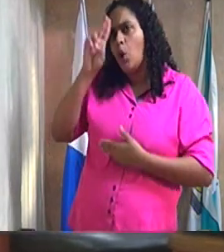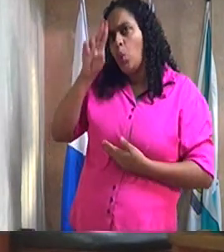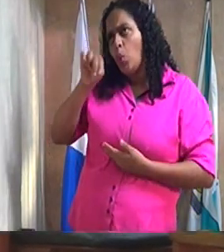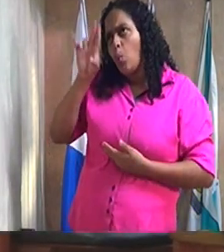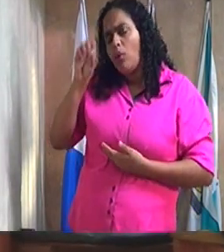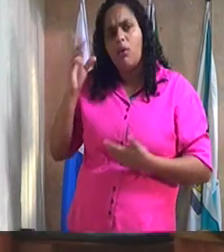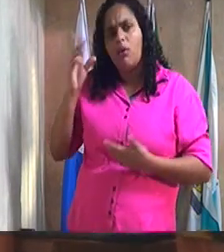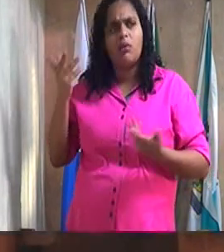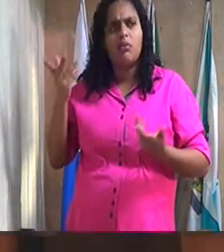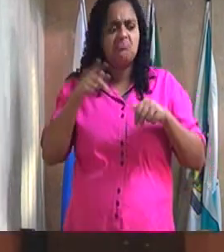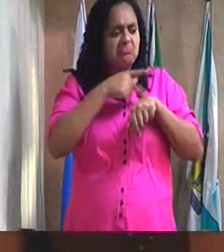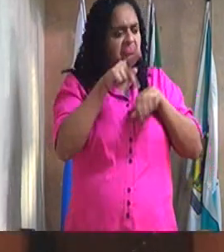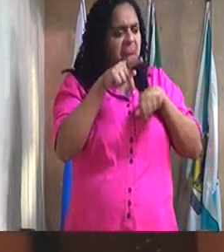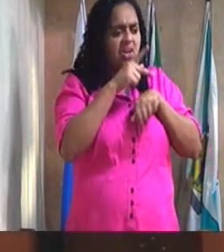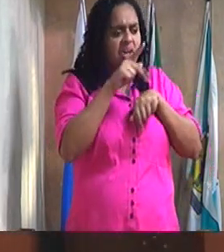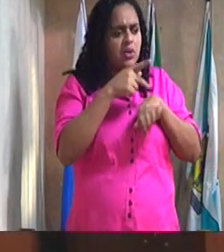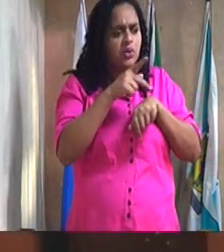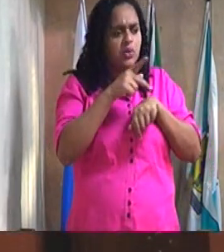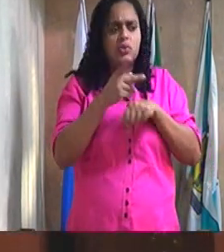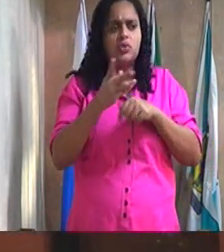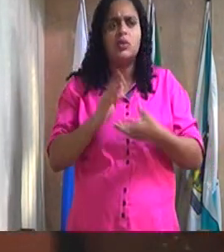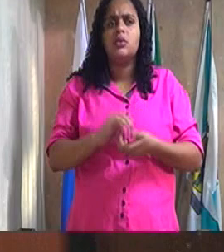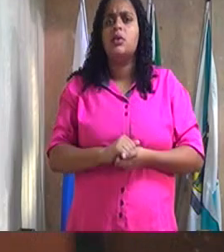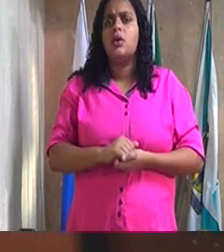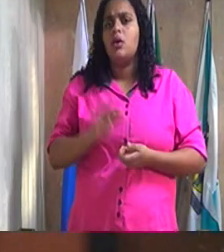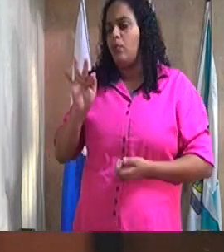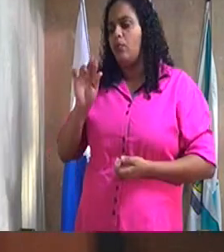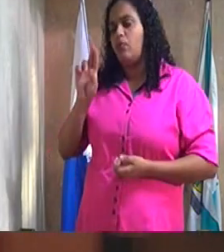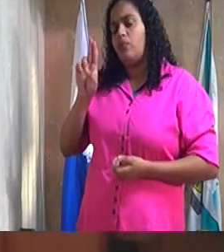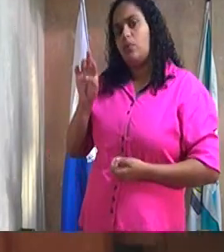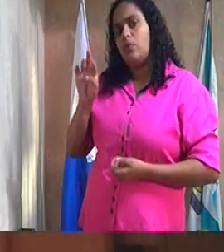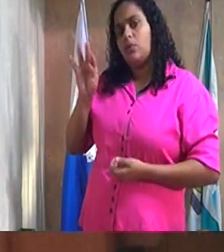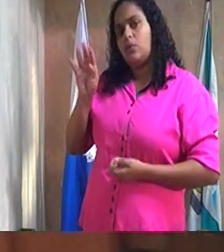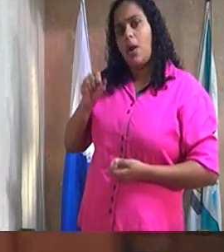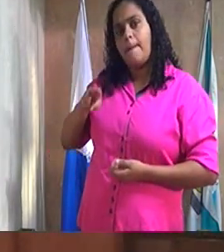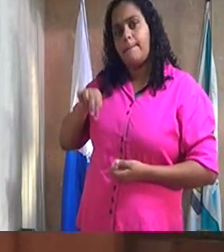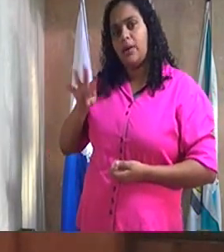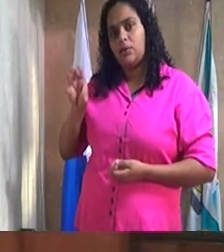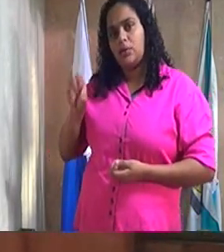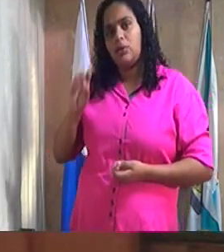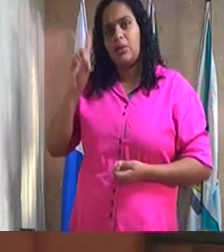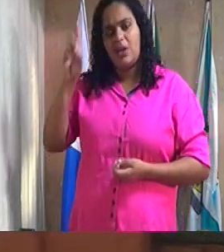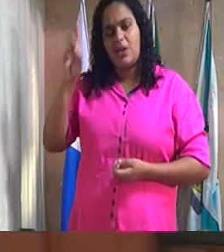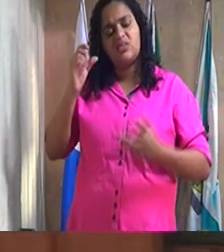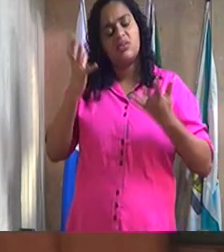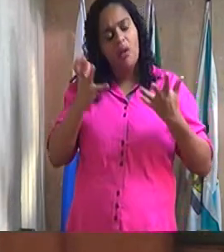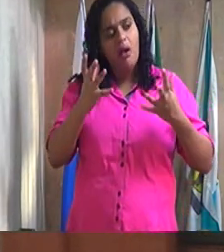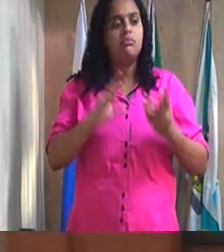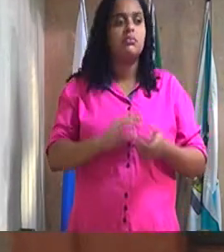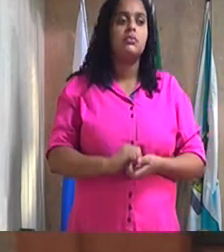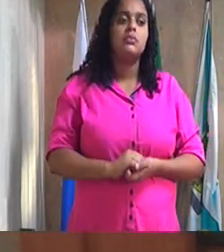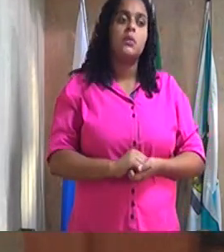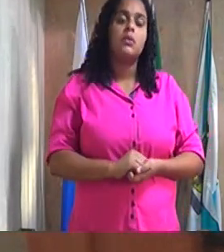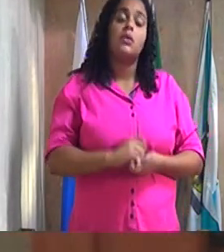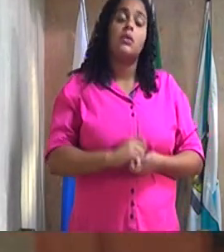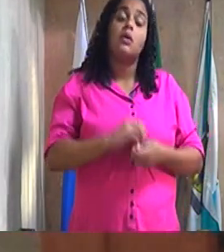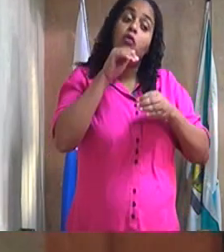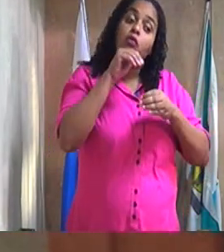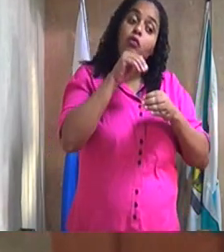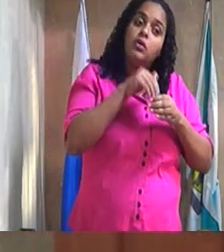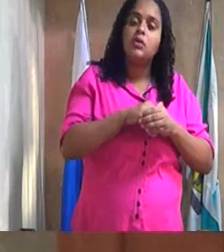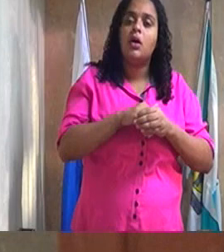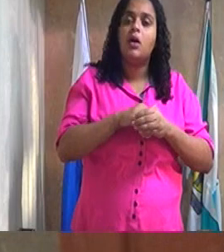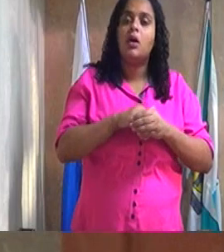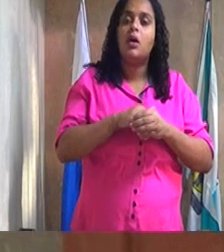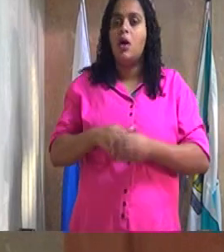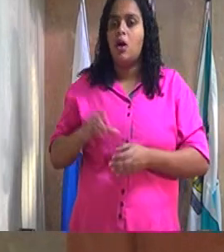um país, do ponto de vista religioso, fundamentalista, se Deus quiser. Então, o meu voto é pela tolerância em toda a